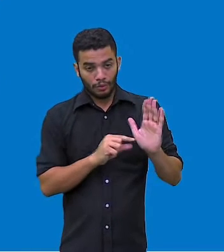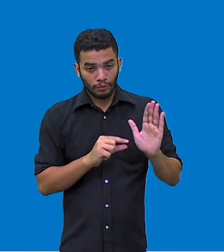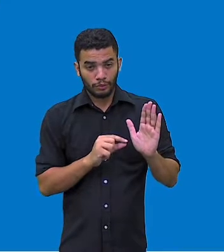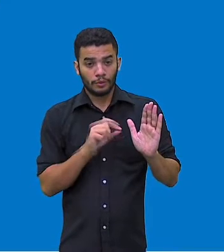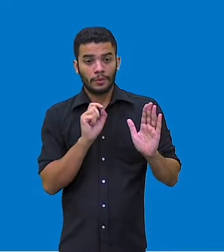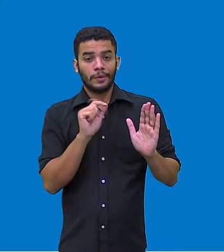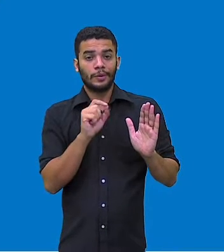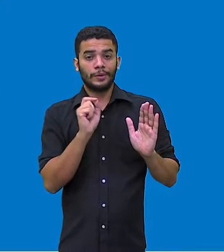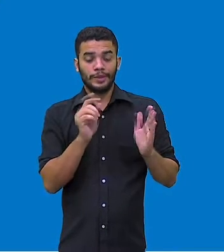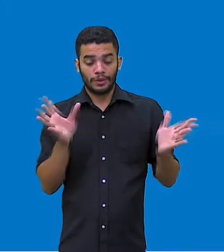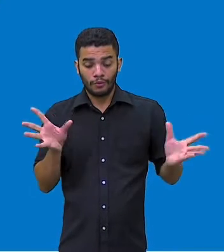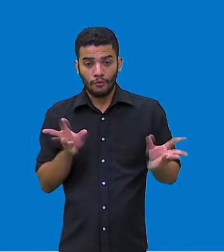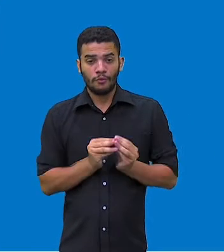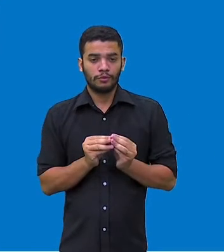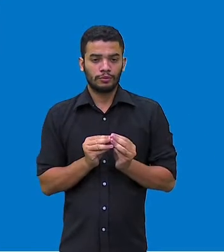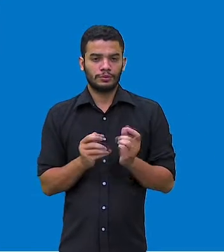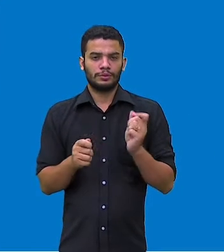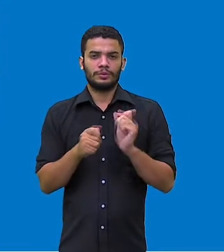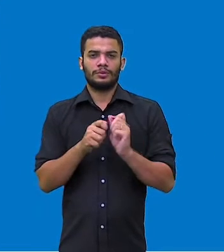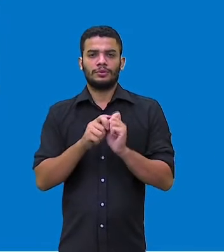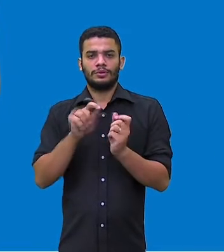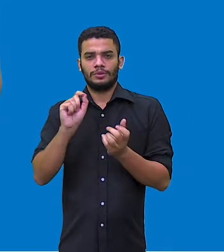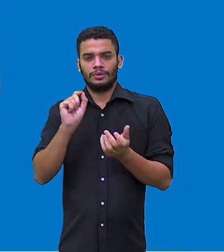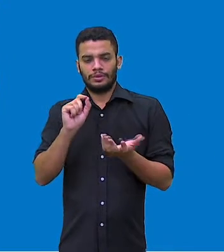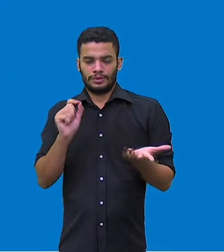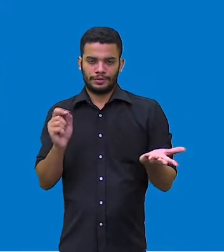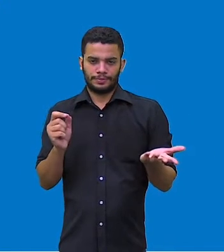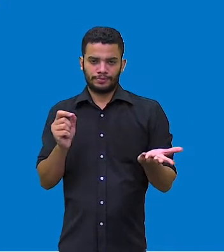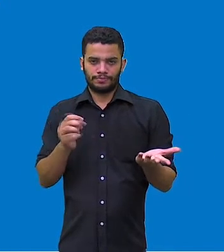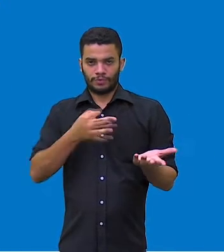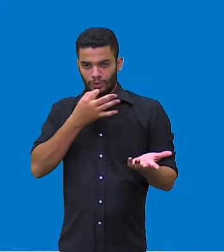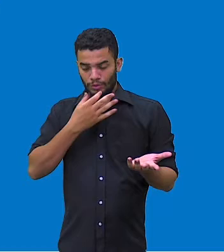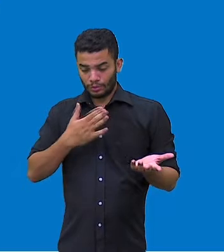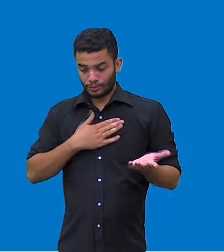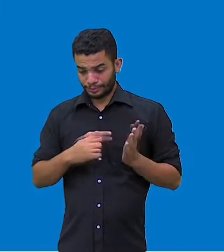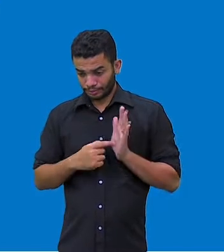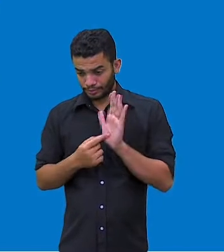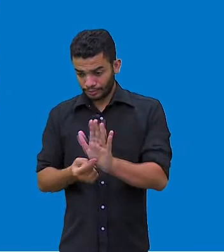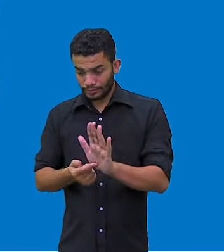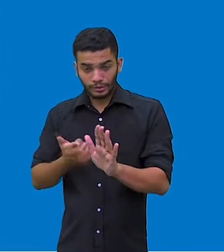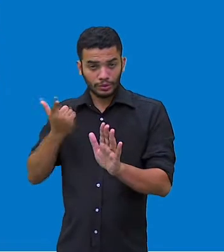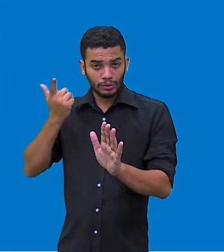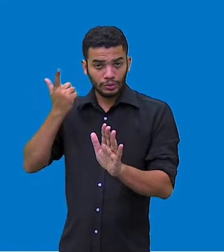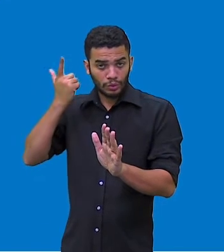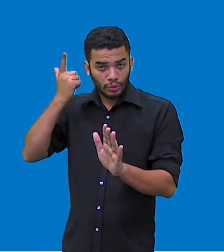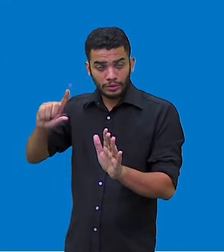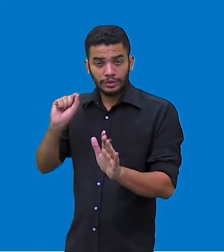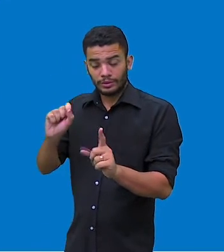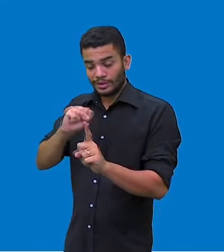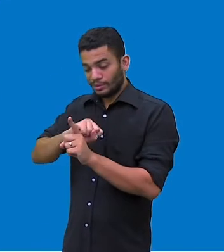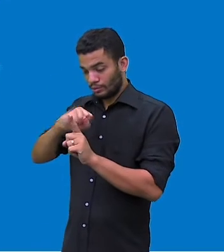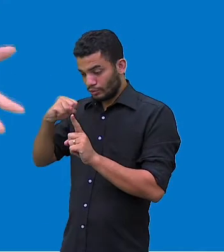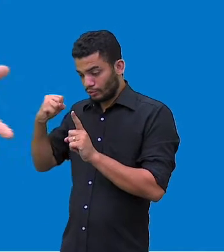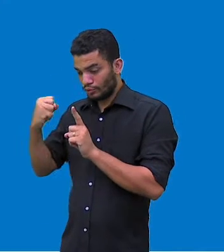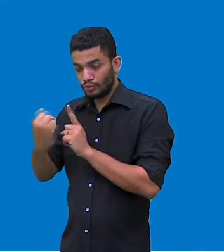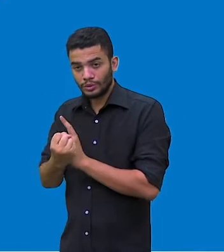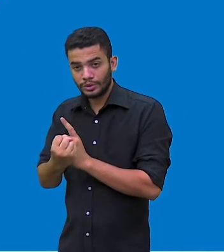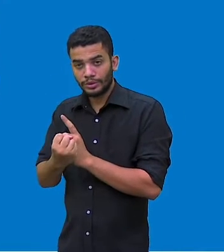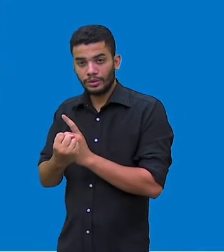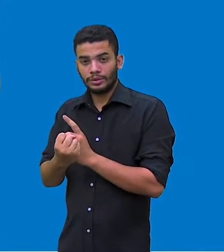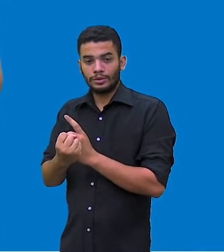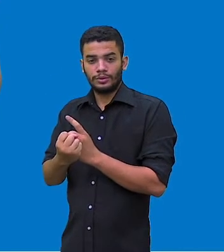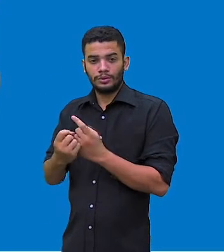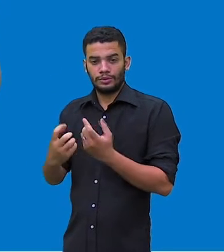Com essa, até com essa proposta aí de uma intervenção social, né? No sentido de apresentar aí uma solução.